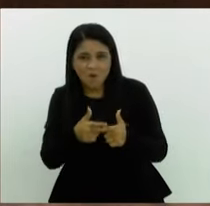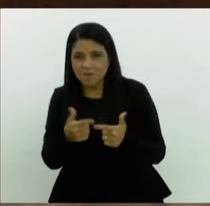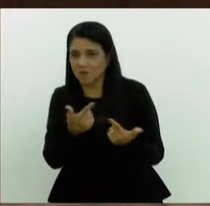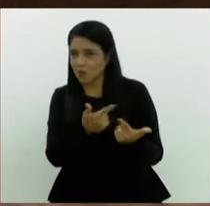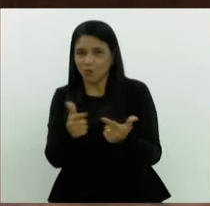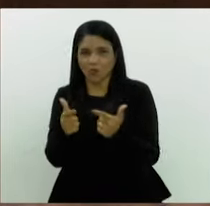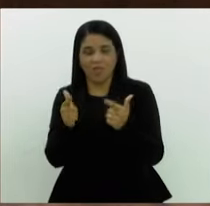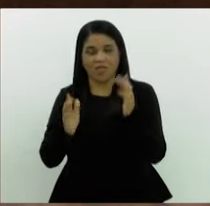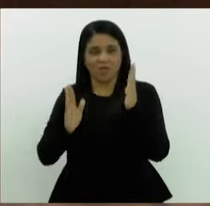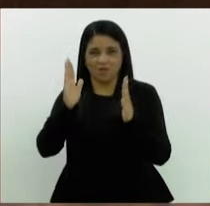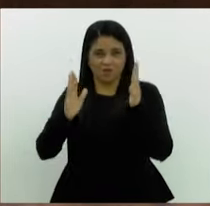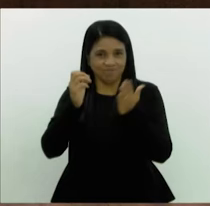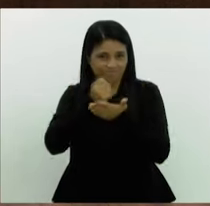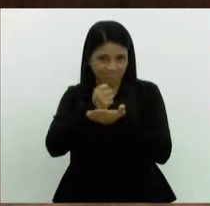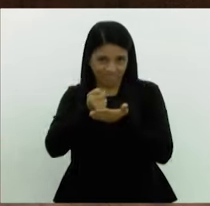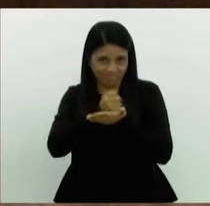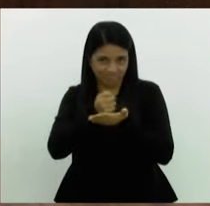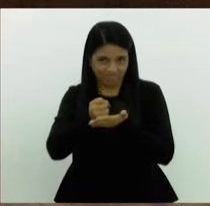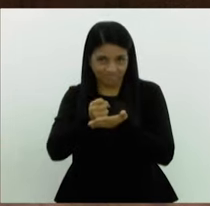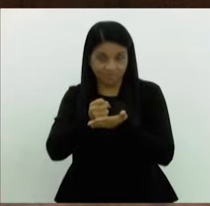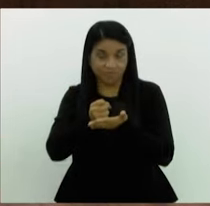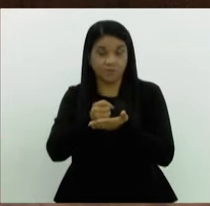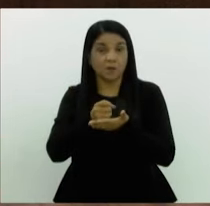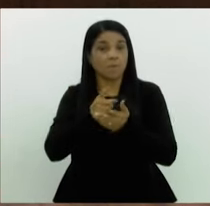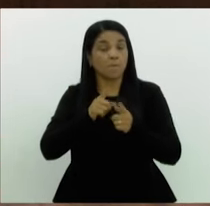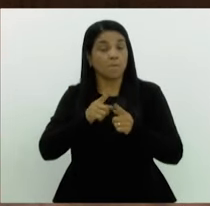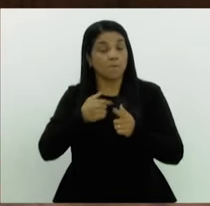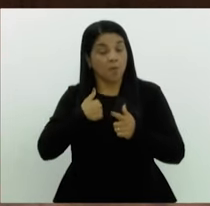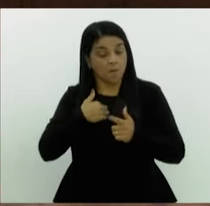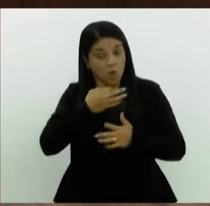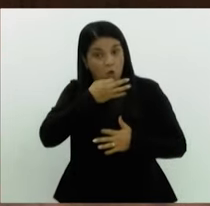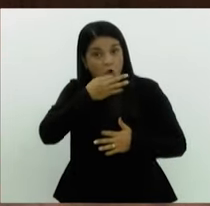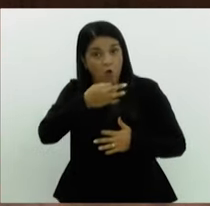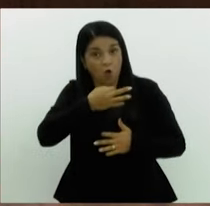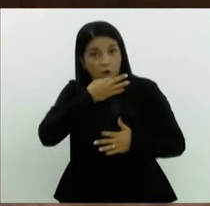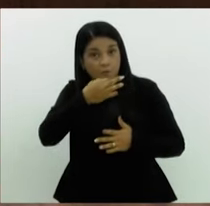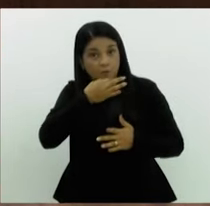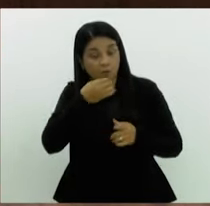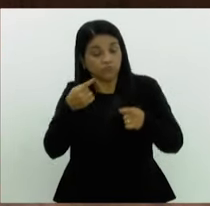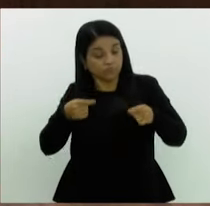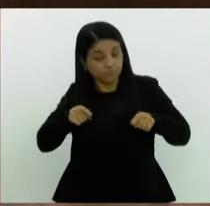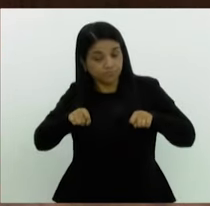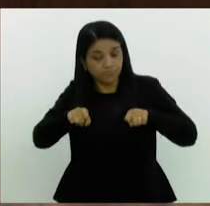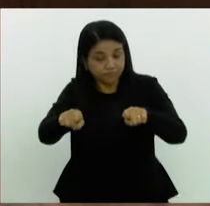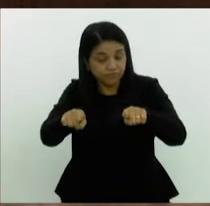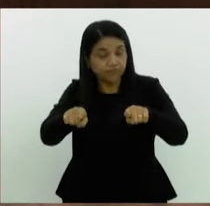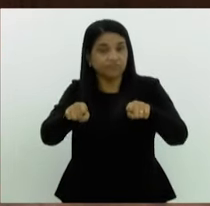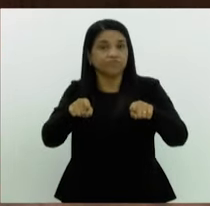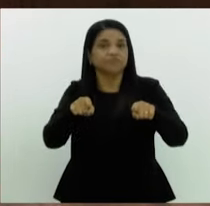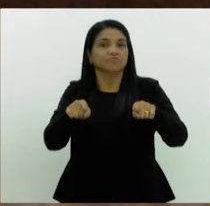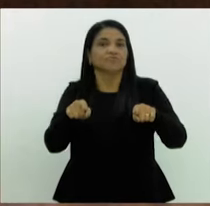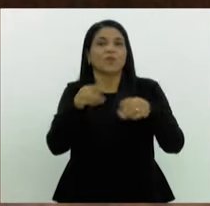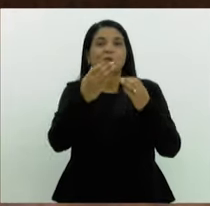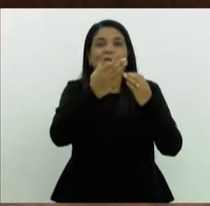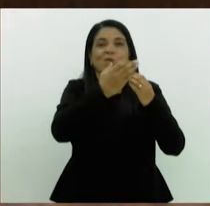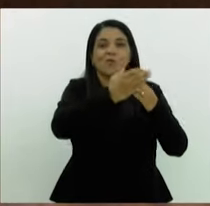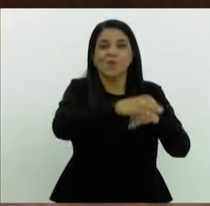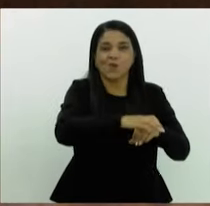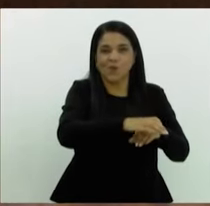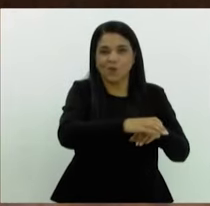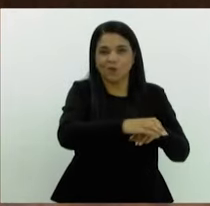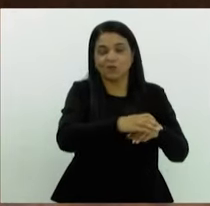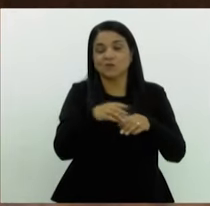temporária, desde que seja, na minha opinião, concomitante à realização de um